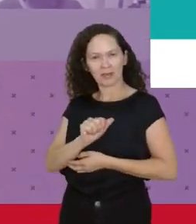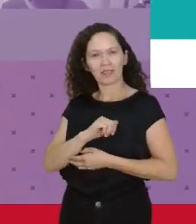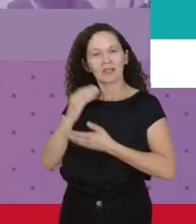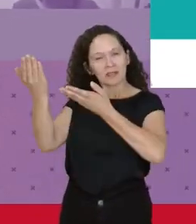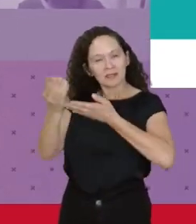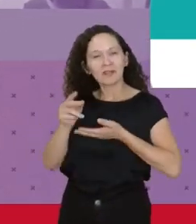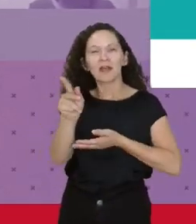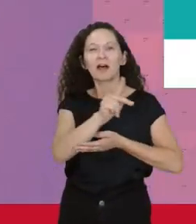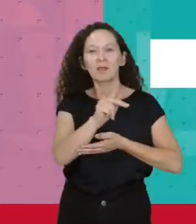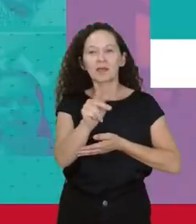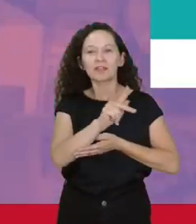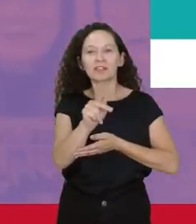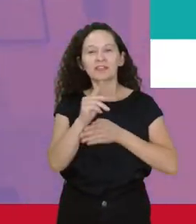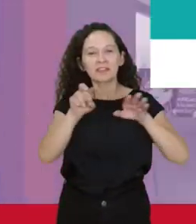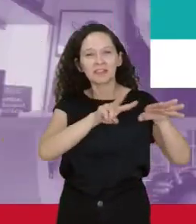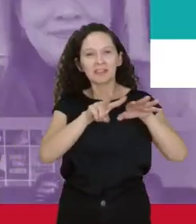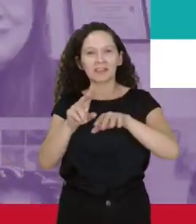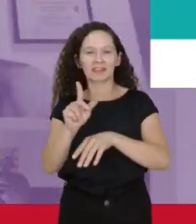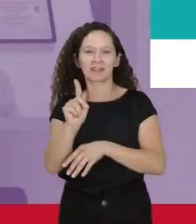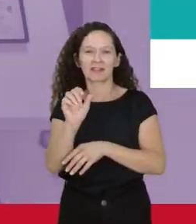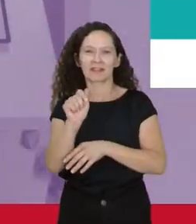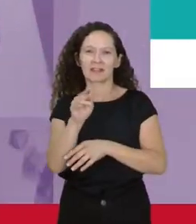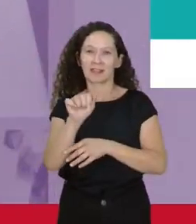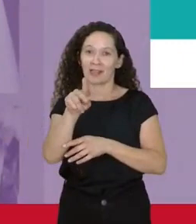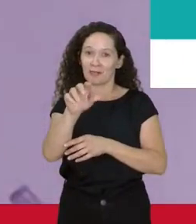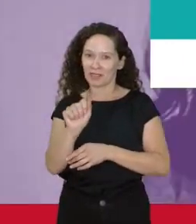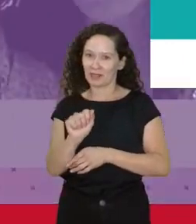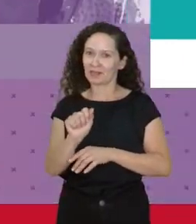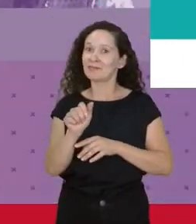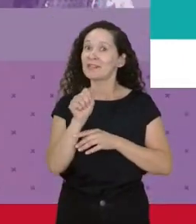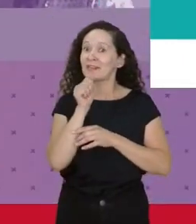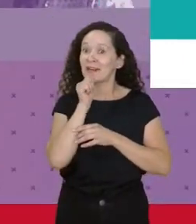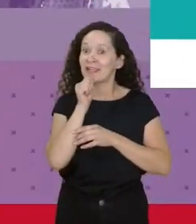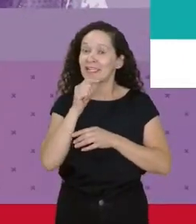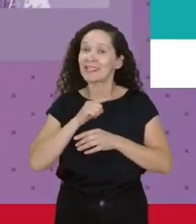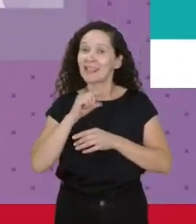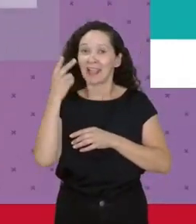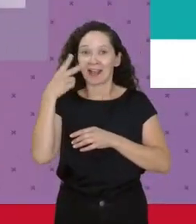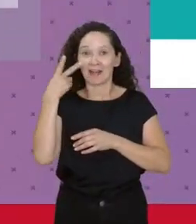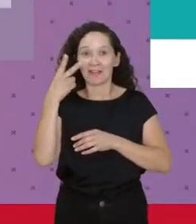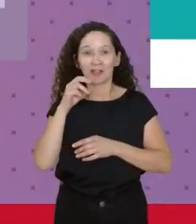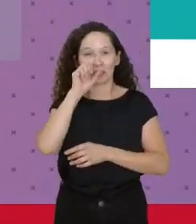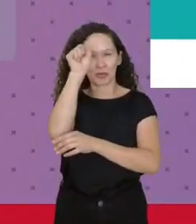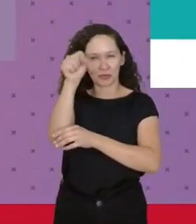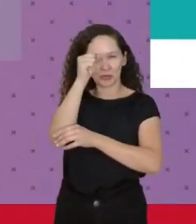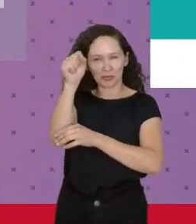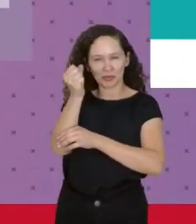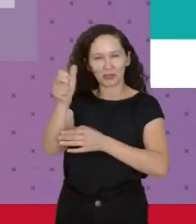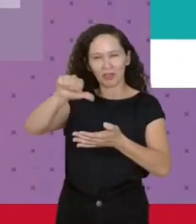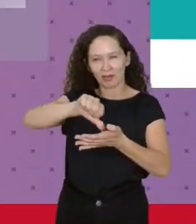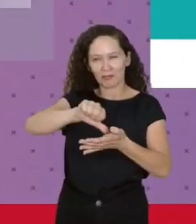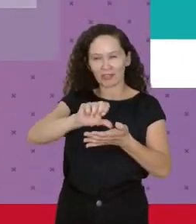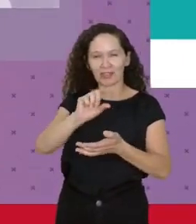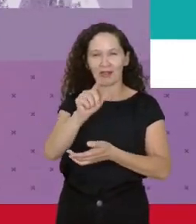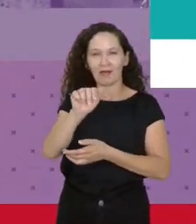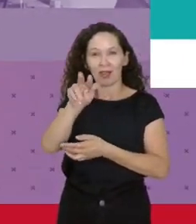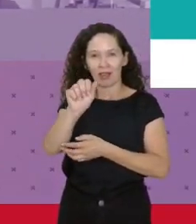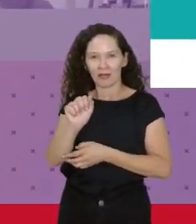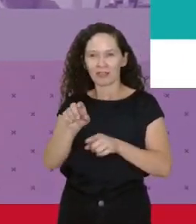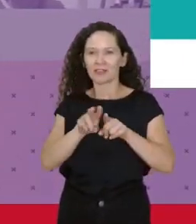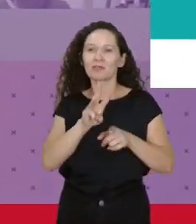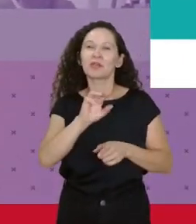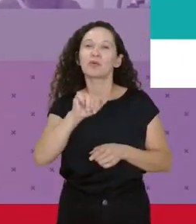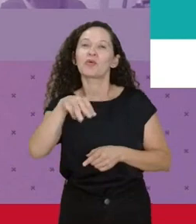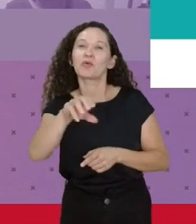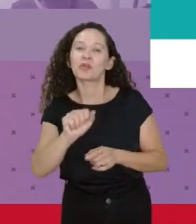a professora da semana, Gabriela Araújo, e ainda a vereadora de Porto Alegre, Laura Cito, e Wilma dos Reis,